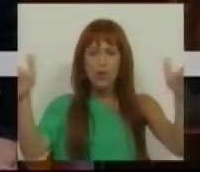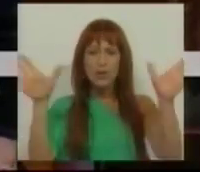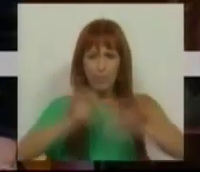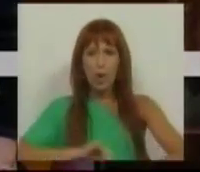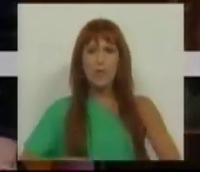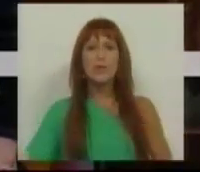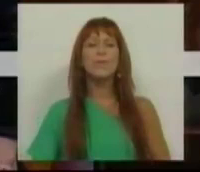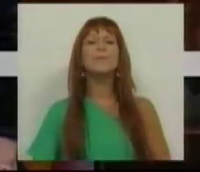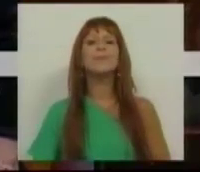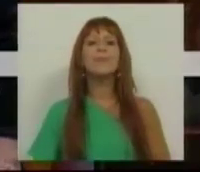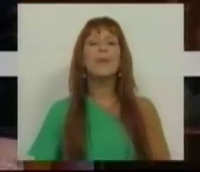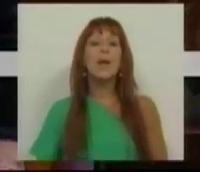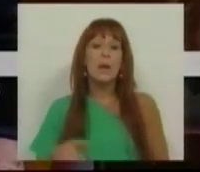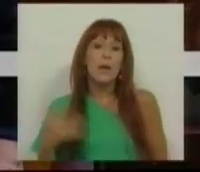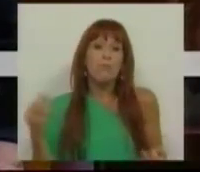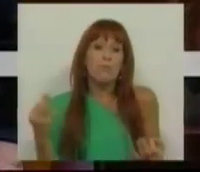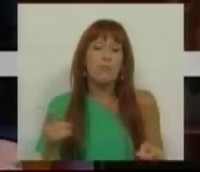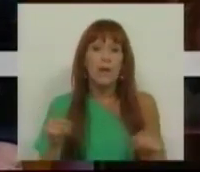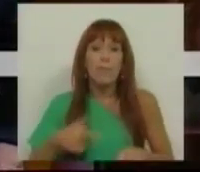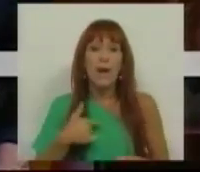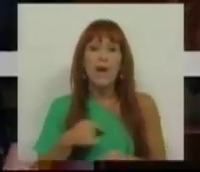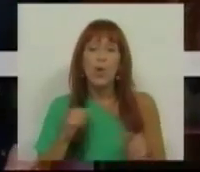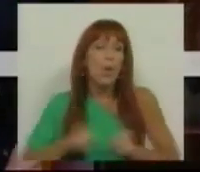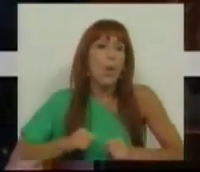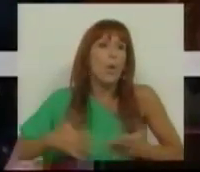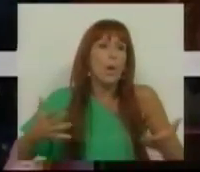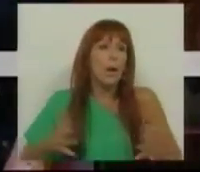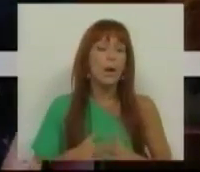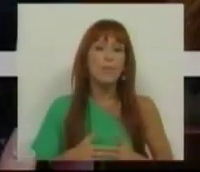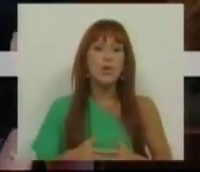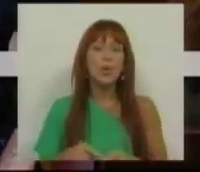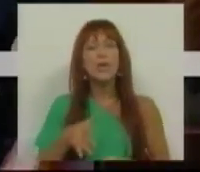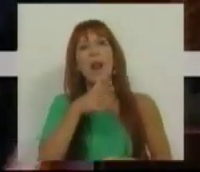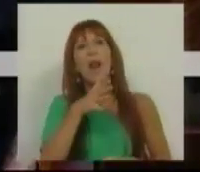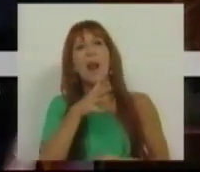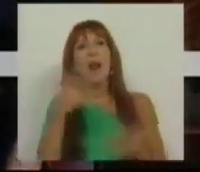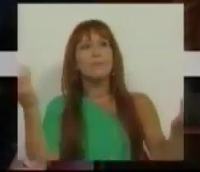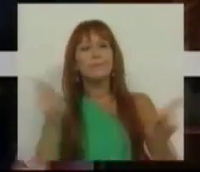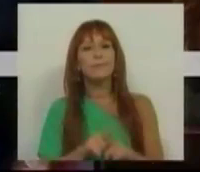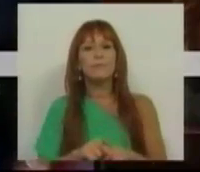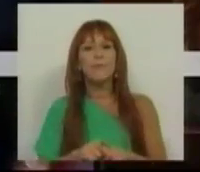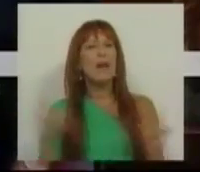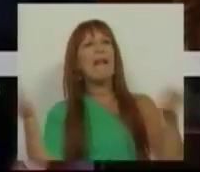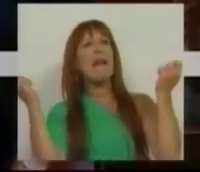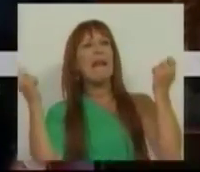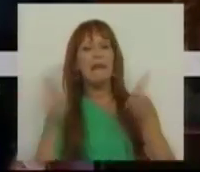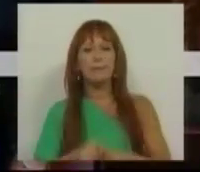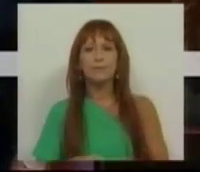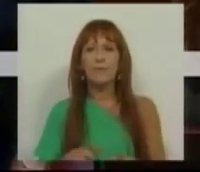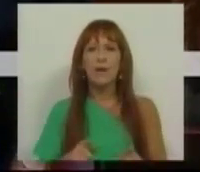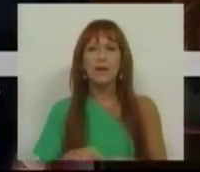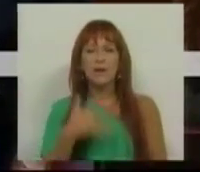democracia, e porque, evidentemente, também não pactuamos com um argumentário populista que